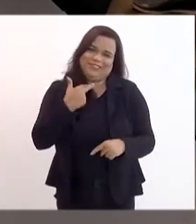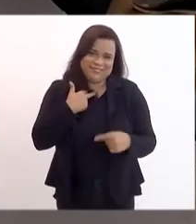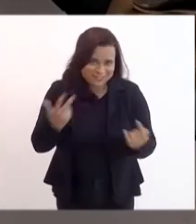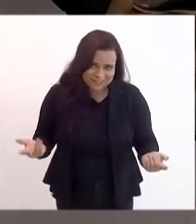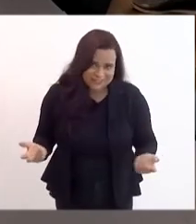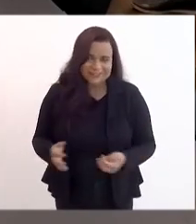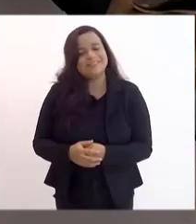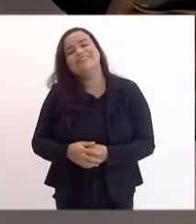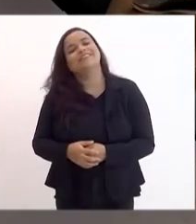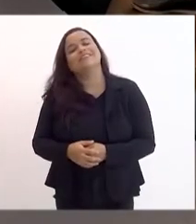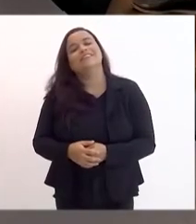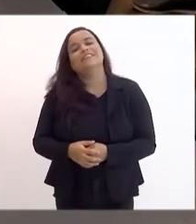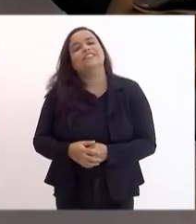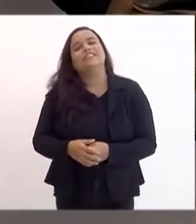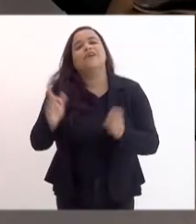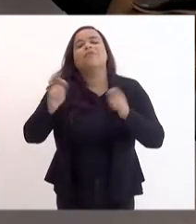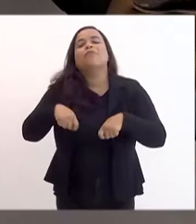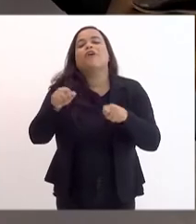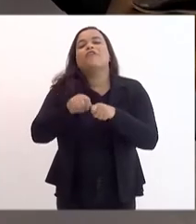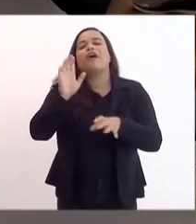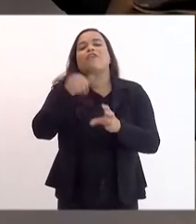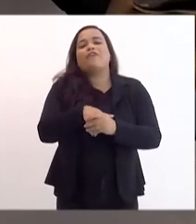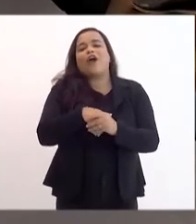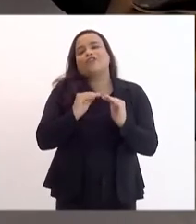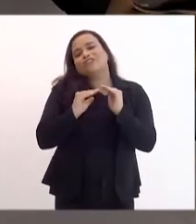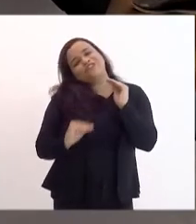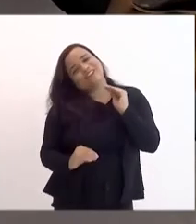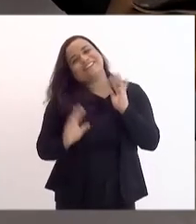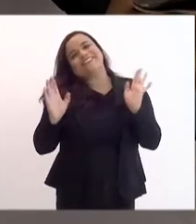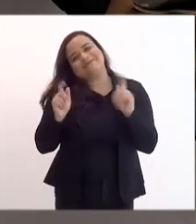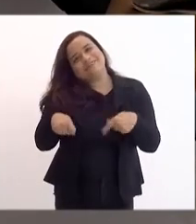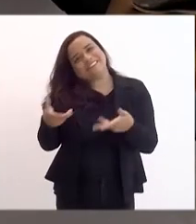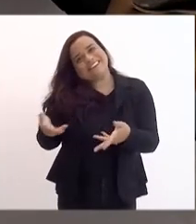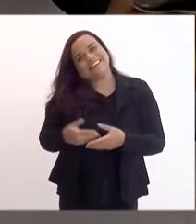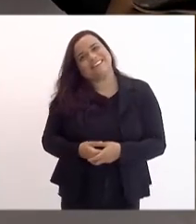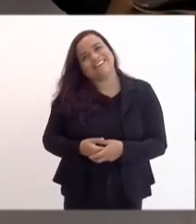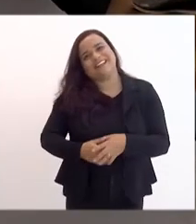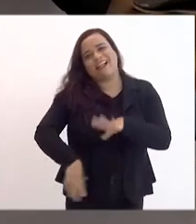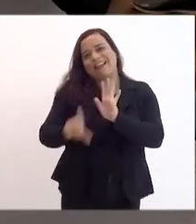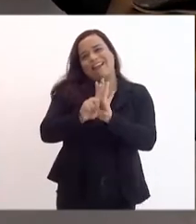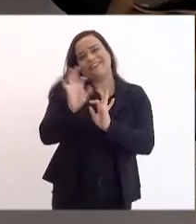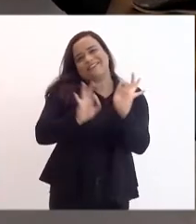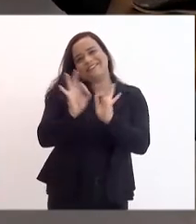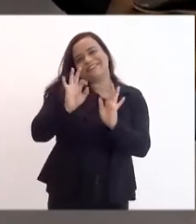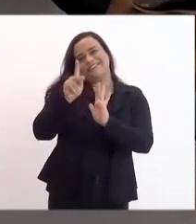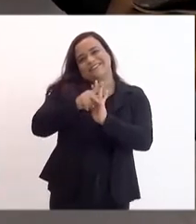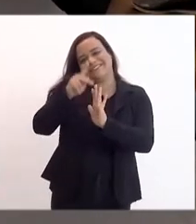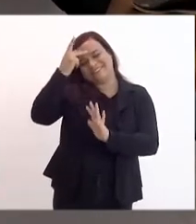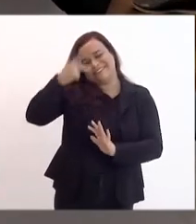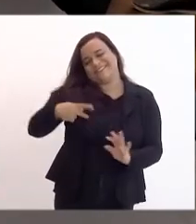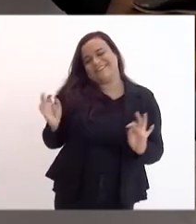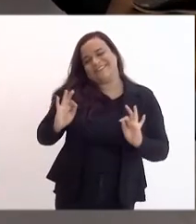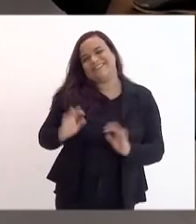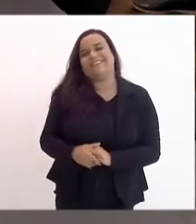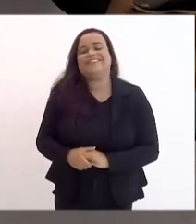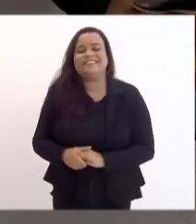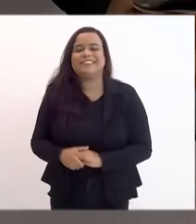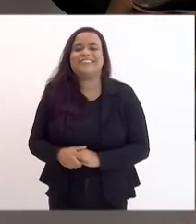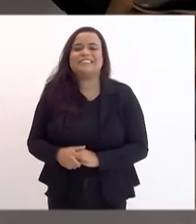Podia? Você pode fazer o voto divergente, né? Legislando em causa própria.